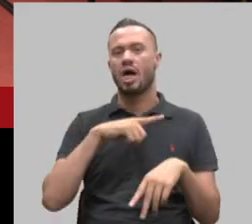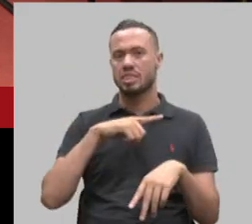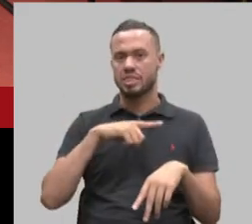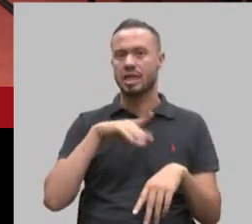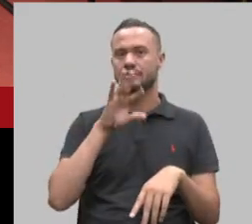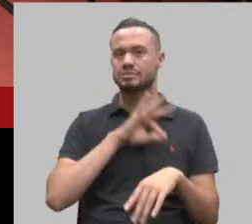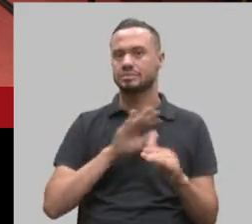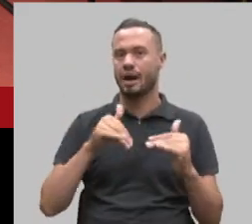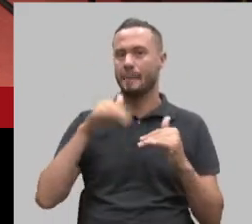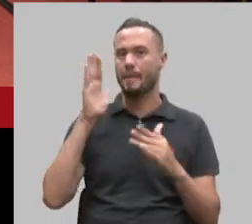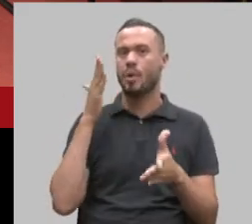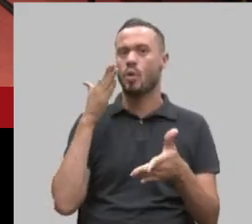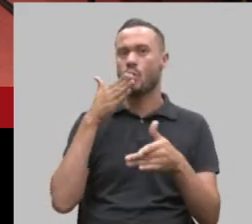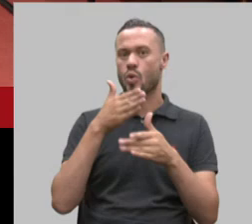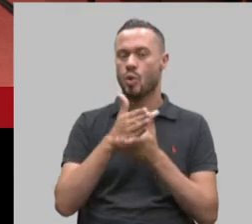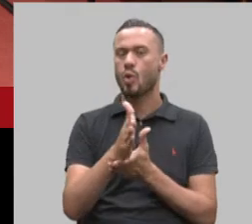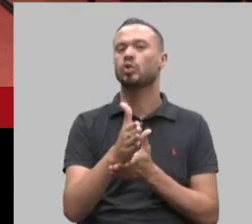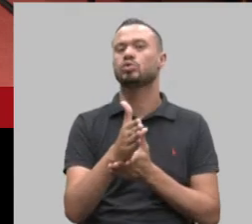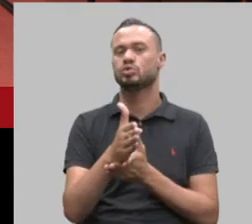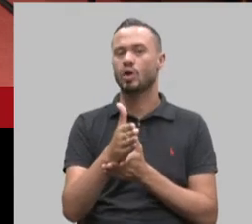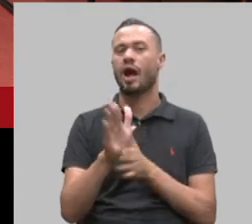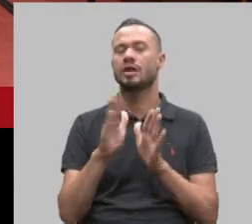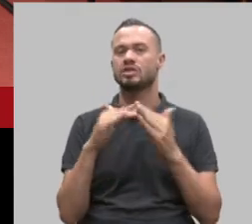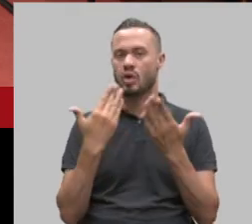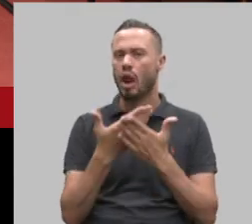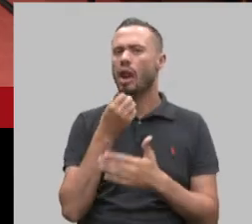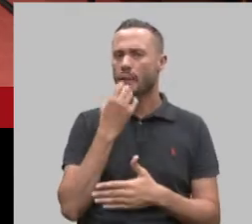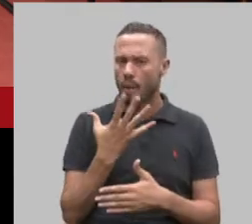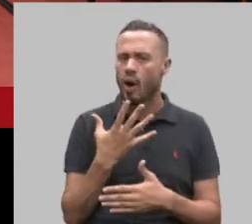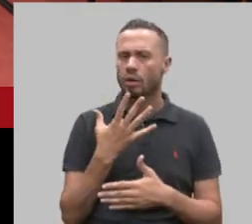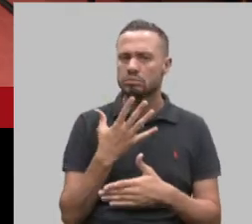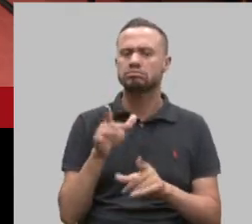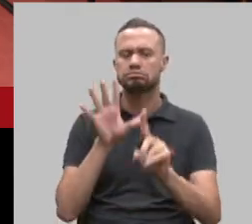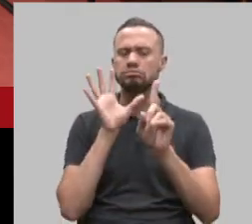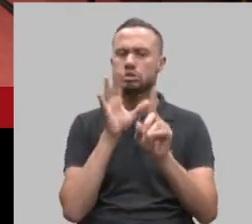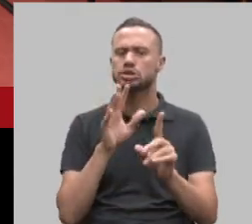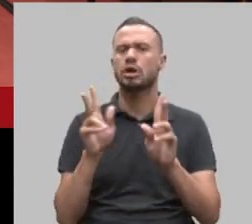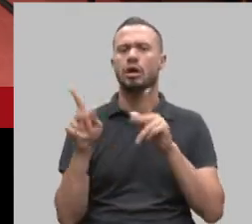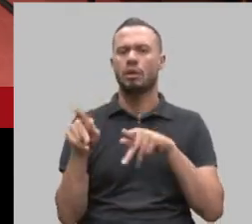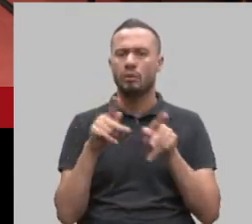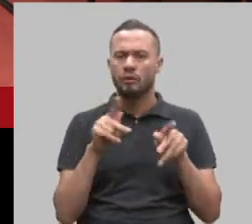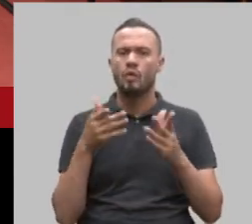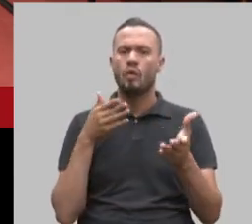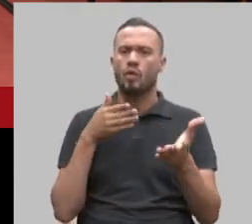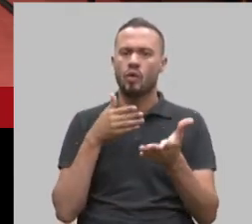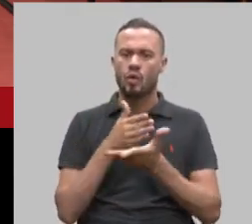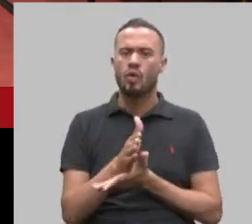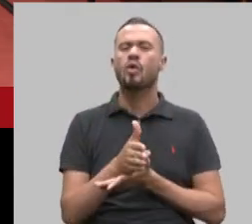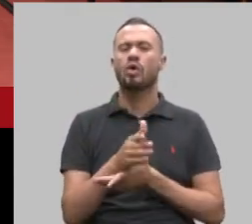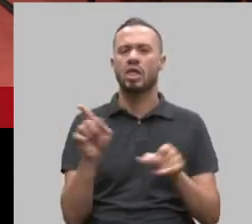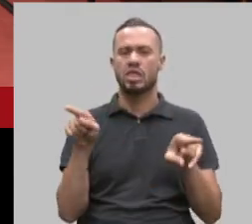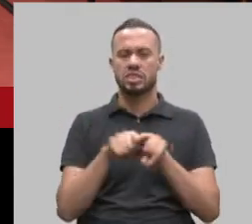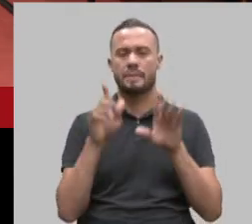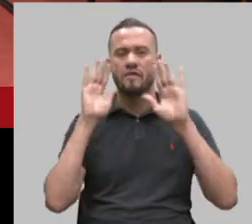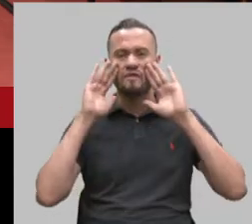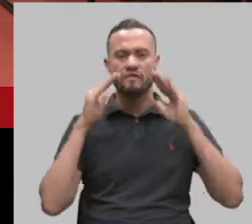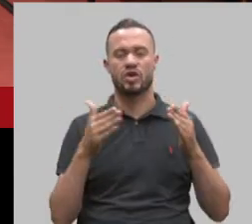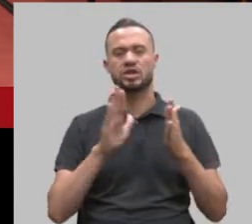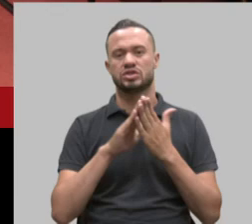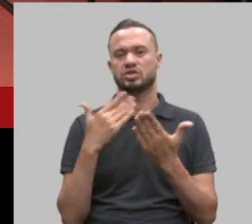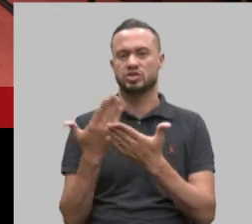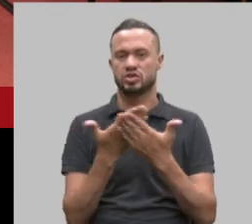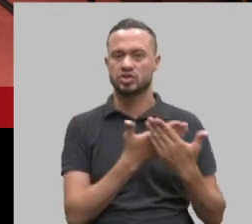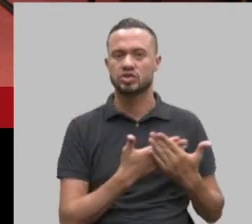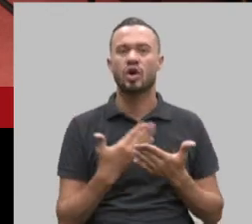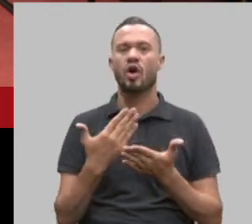nas escolas isso é algo bom você Tá incentivando o professor a manter naquela escola e a focar naquela escola enquanto ele